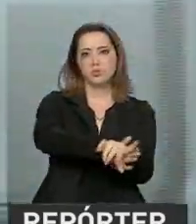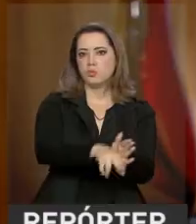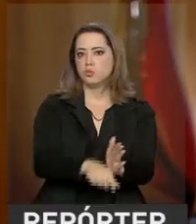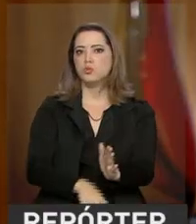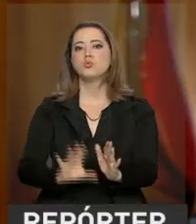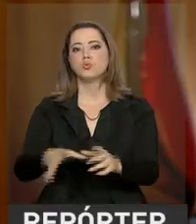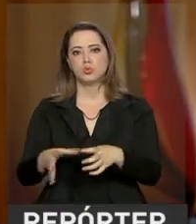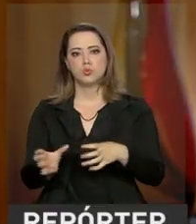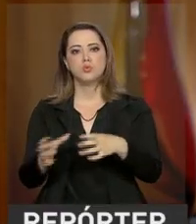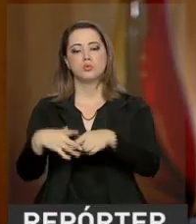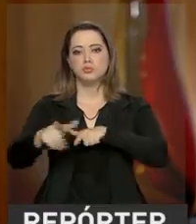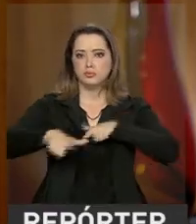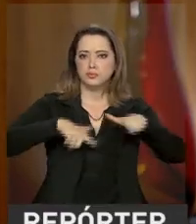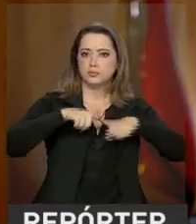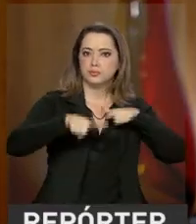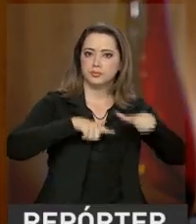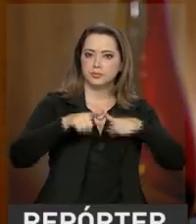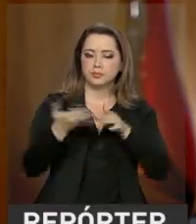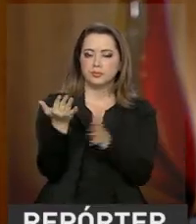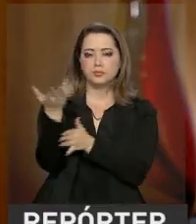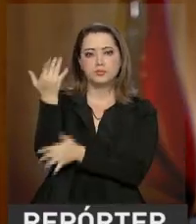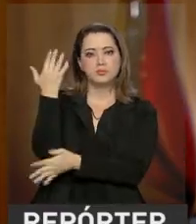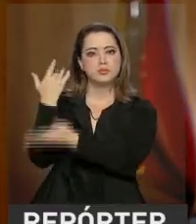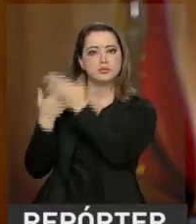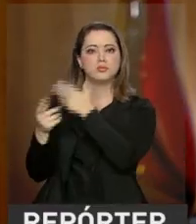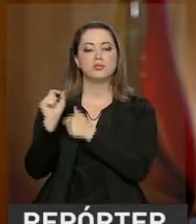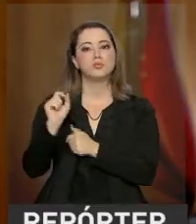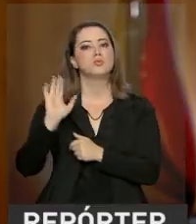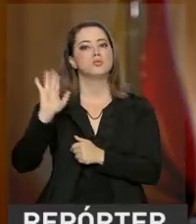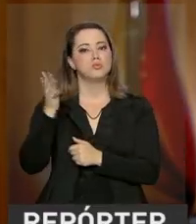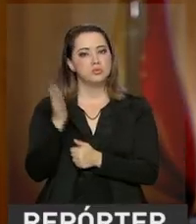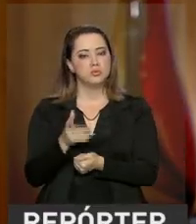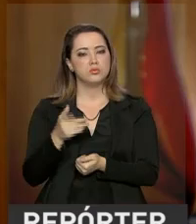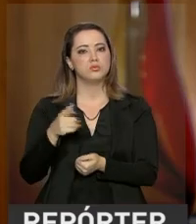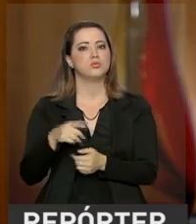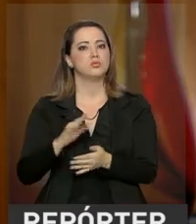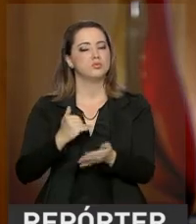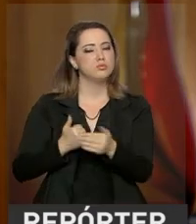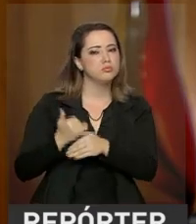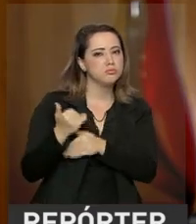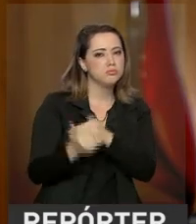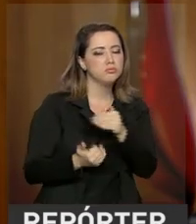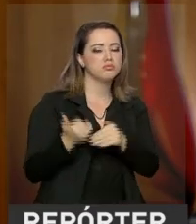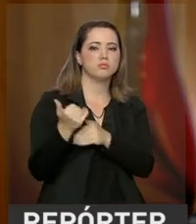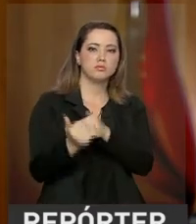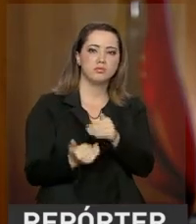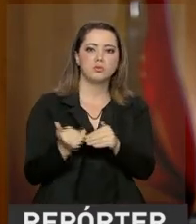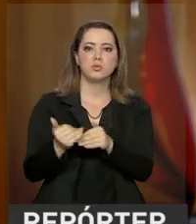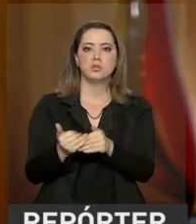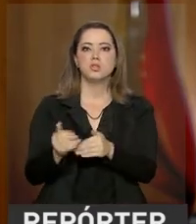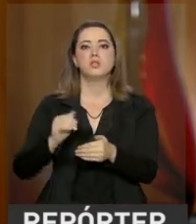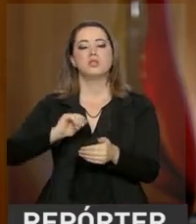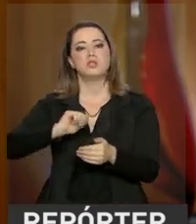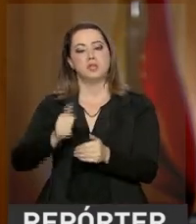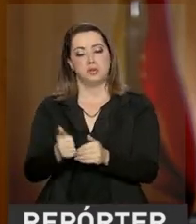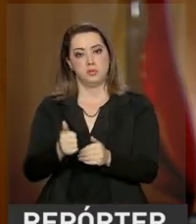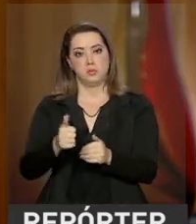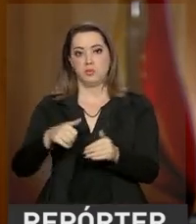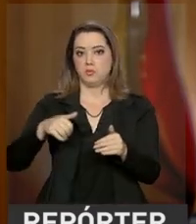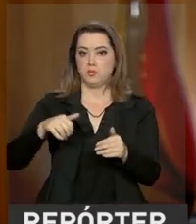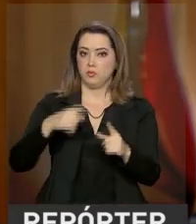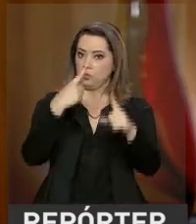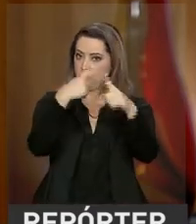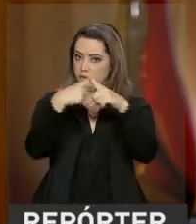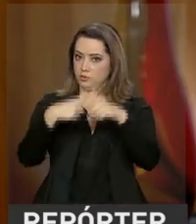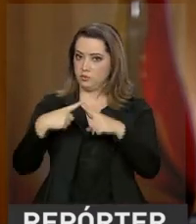executados iniciados lá atrás nos jogos pan-americanos passando e pelos jogos mundiais militares que é